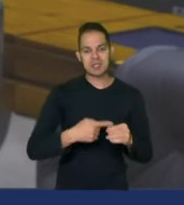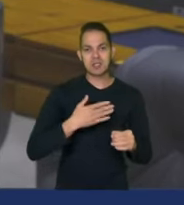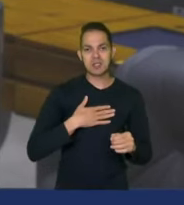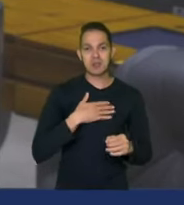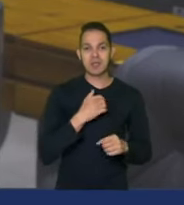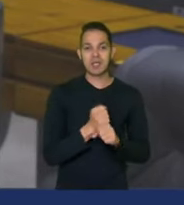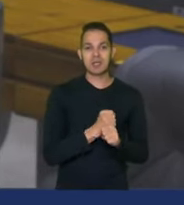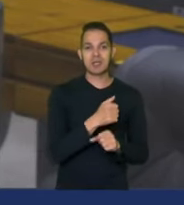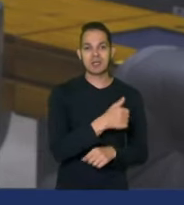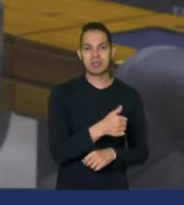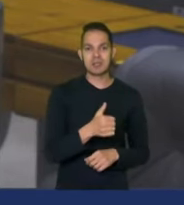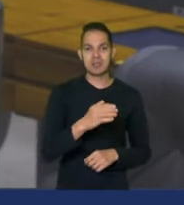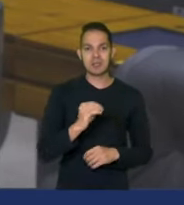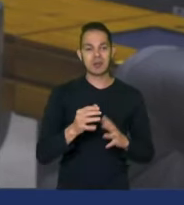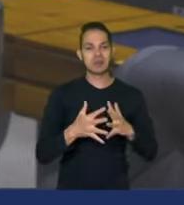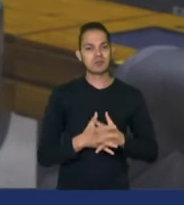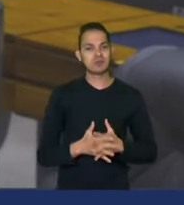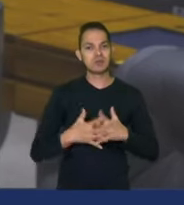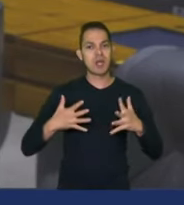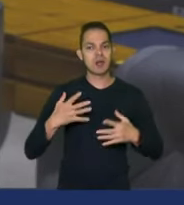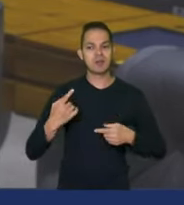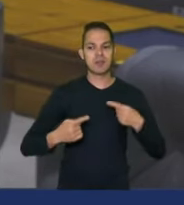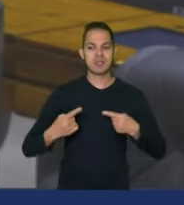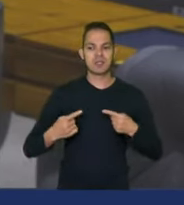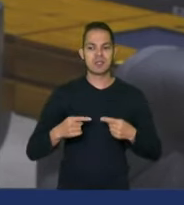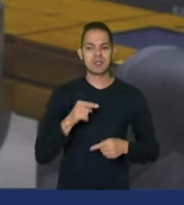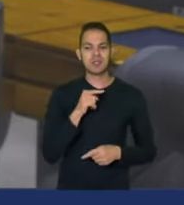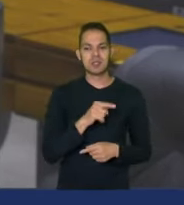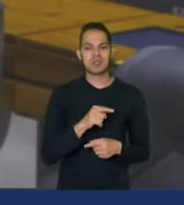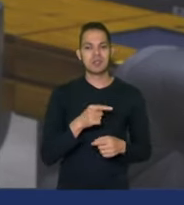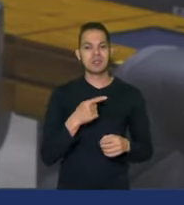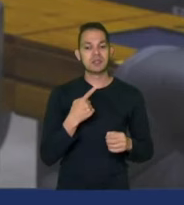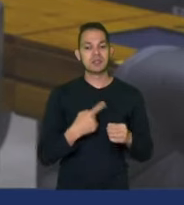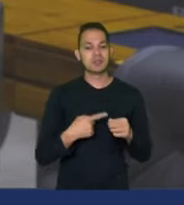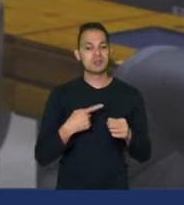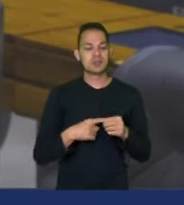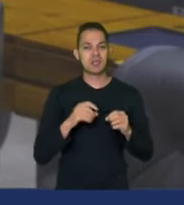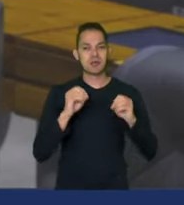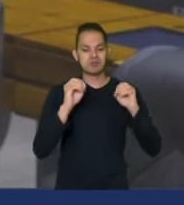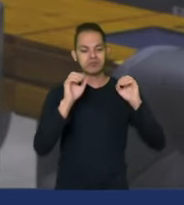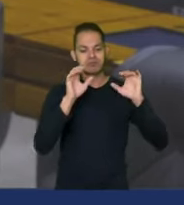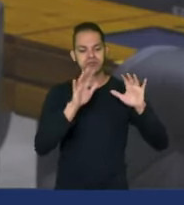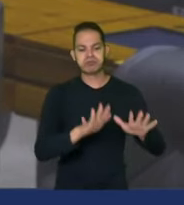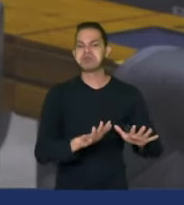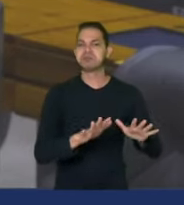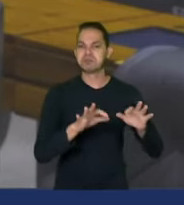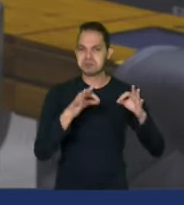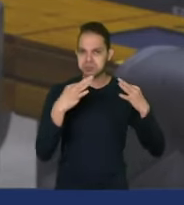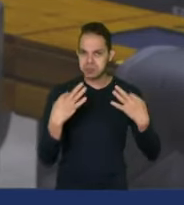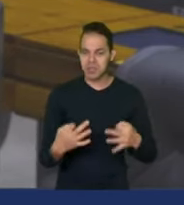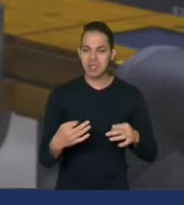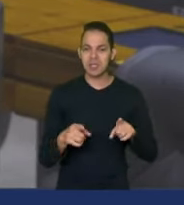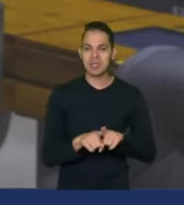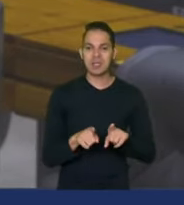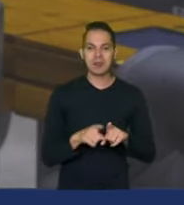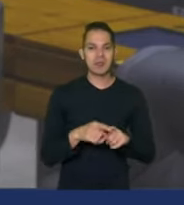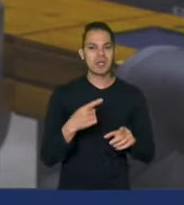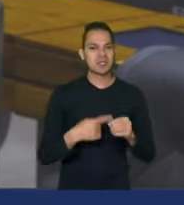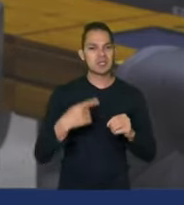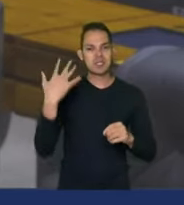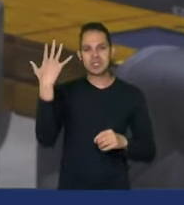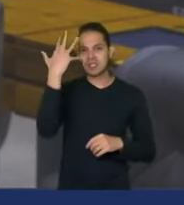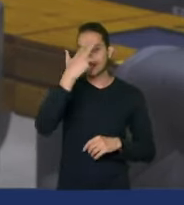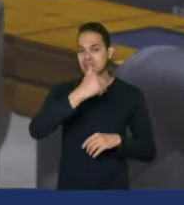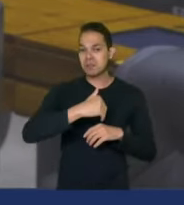de emancipação política dessa que é, sem dúvida, cidade abençoada pelo Divino e, para mim, uma das mais belas cidades do